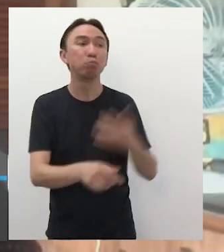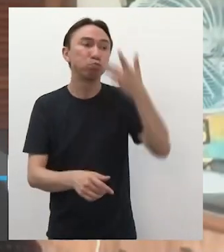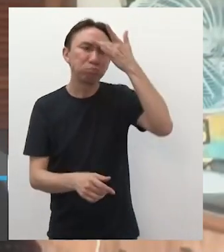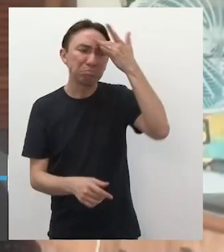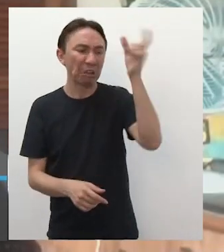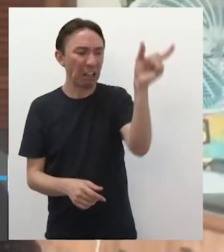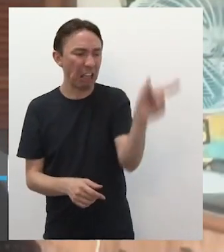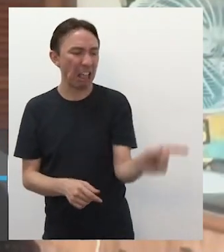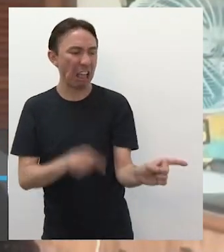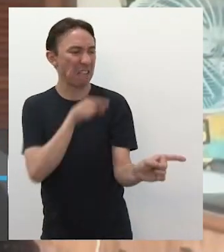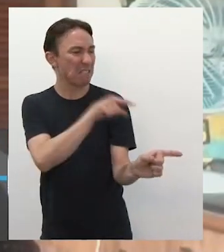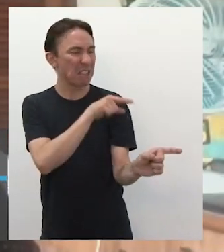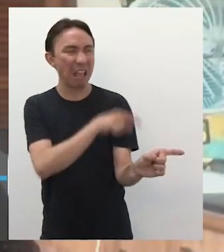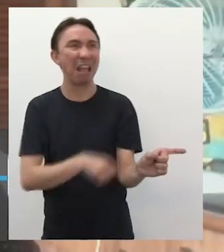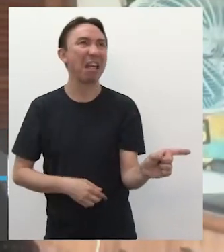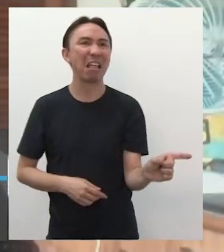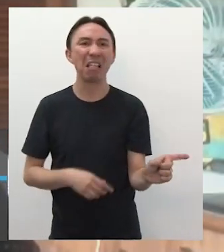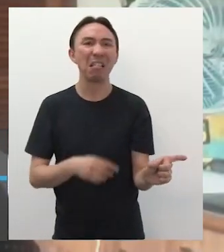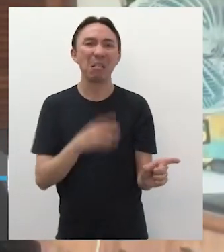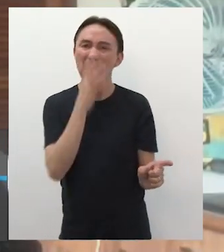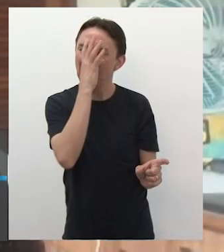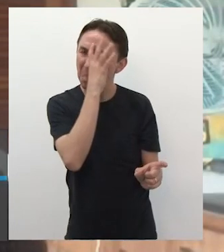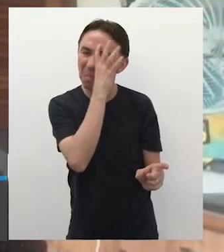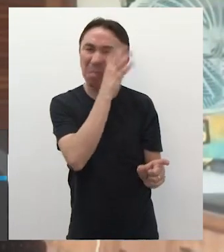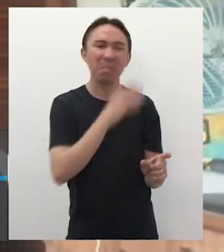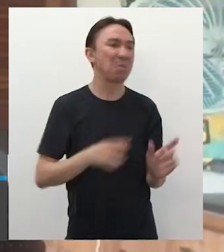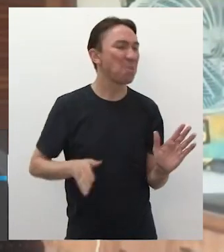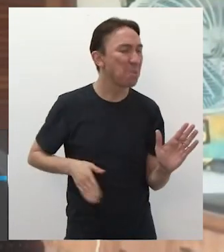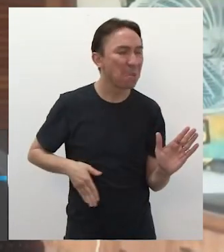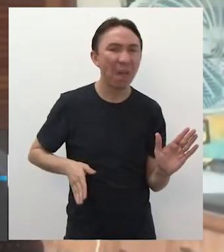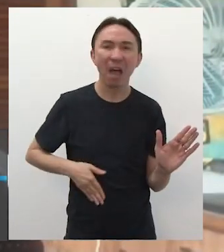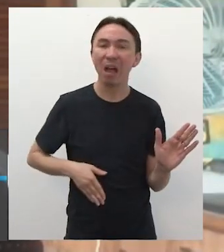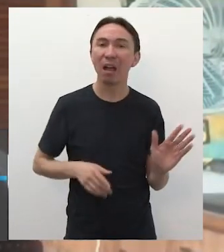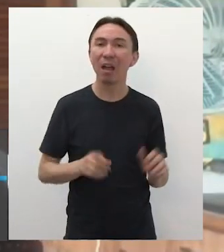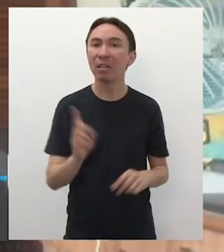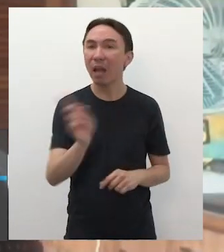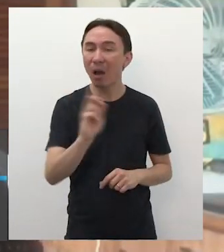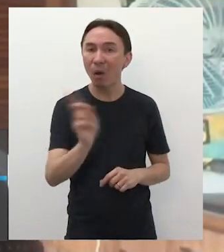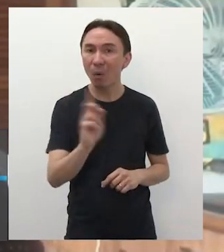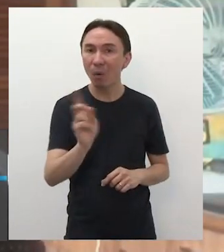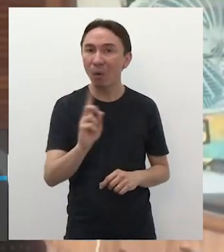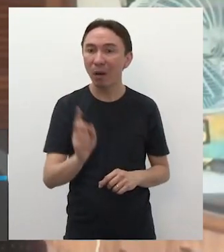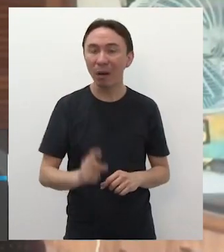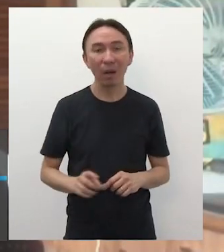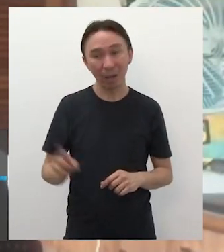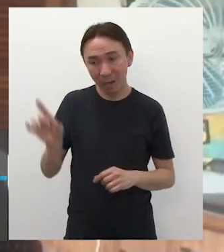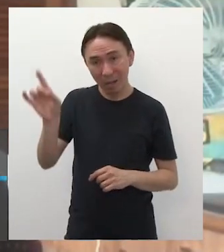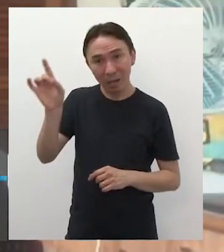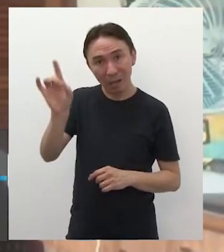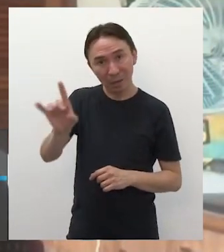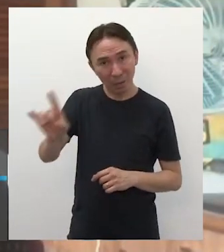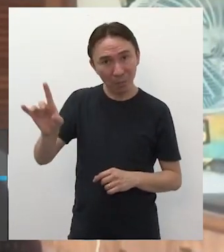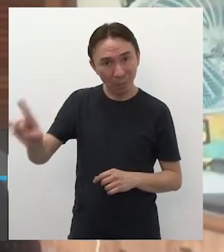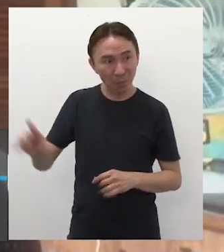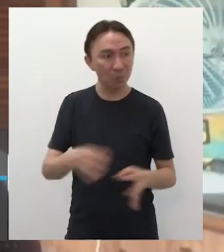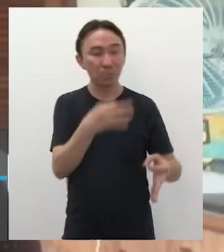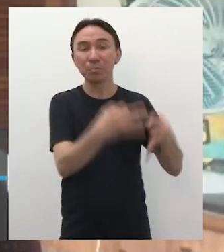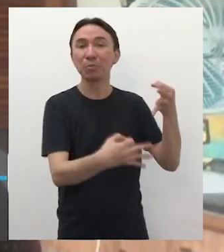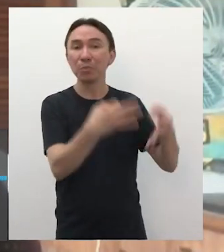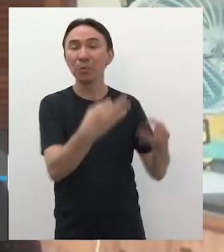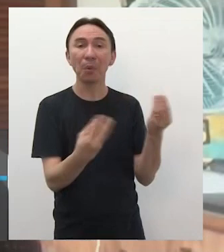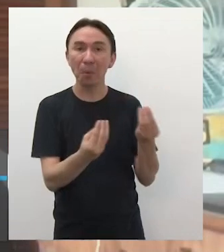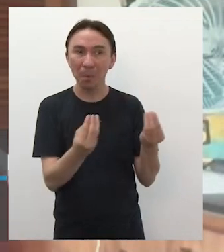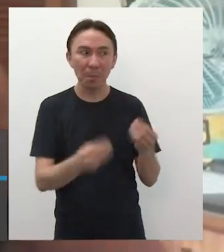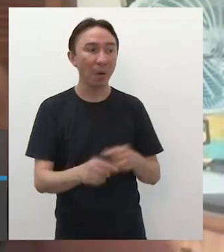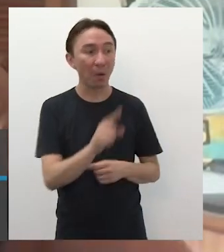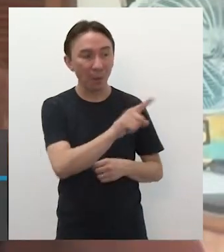você foi displicente, você foi... Nada disso. Cada jurado descreve o sabor, a